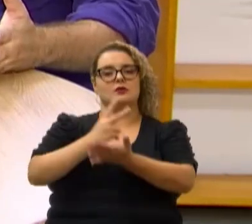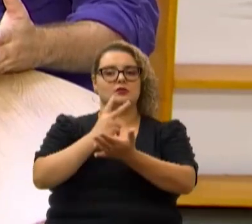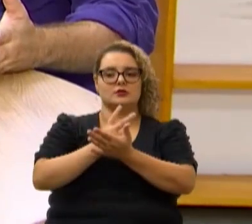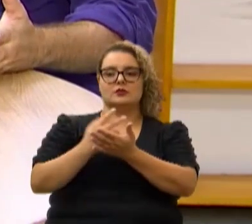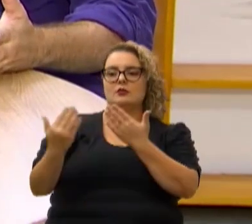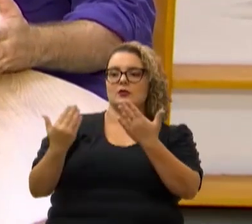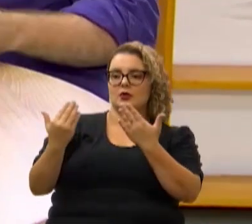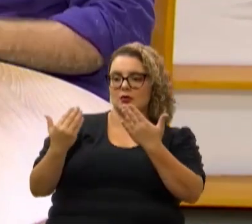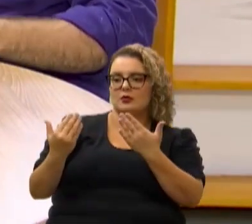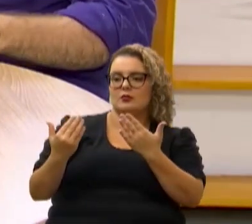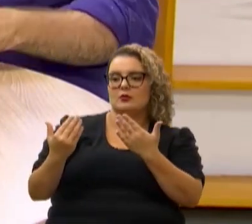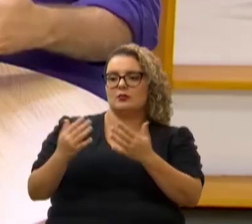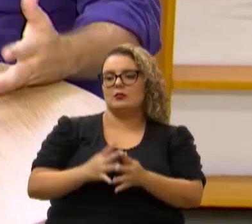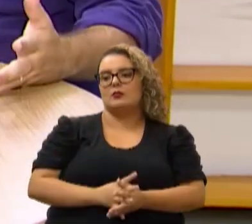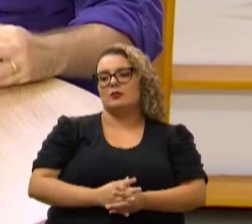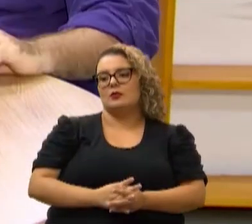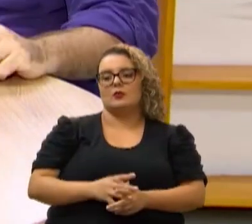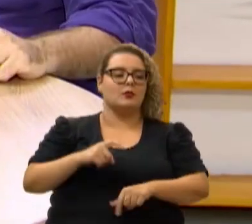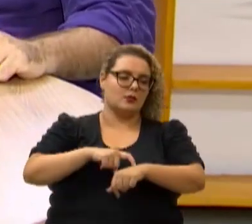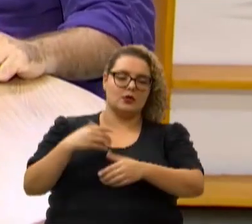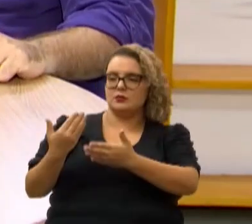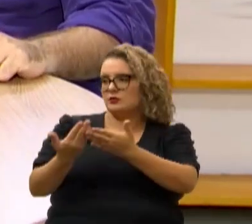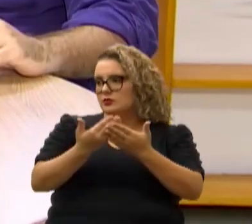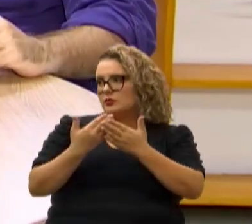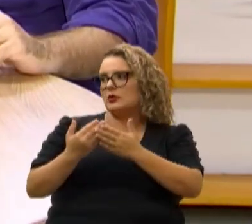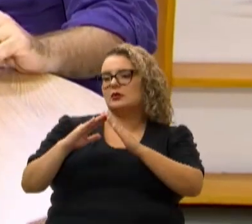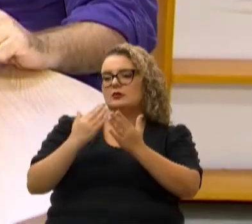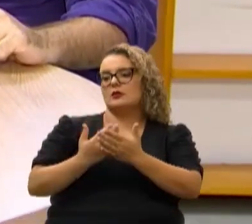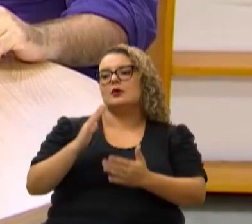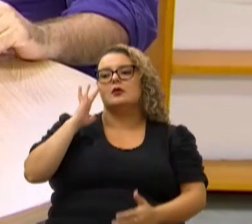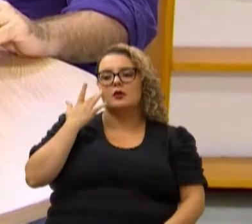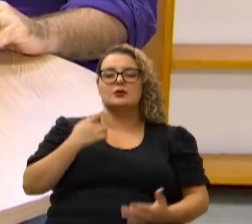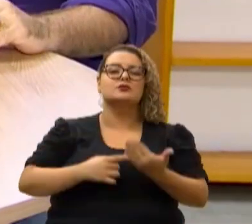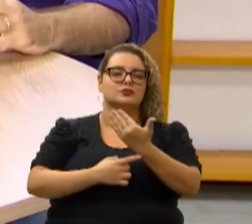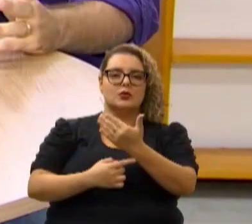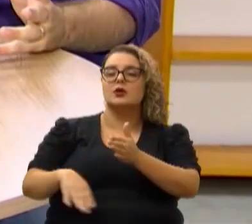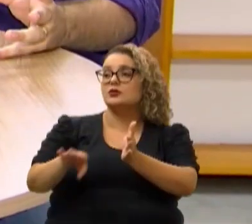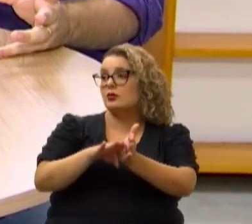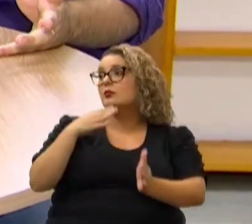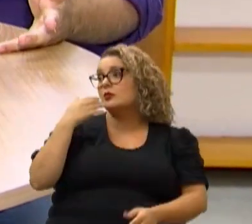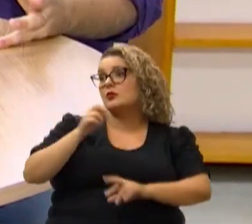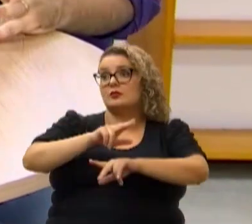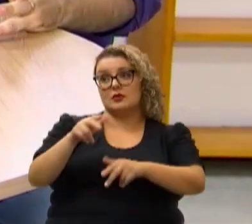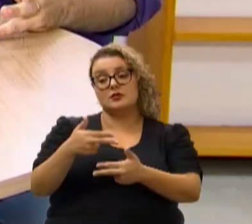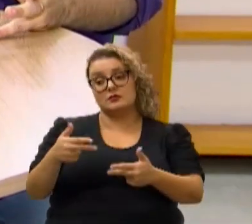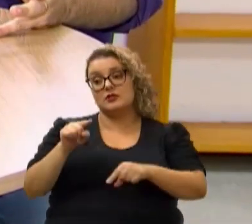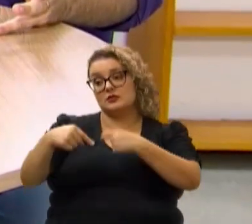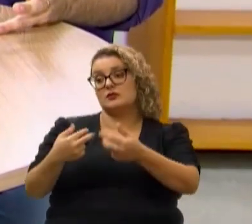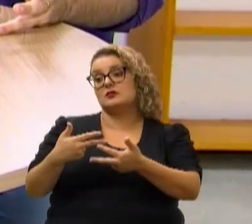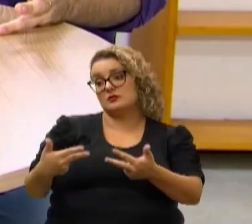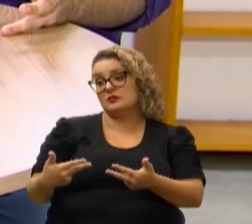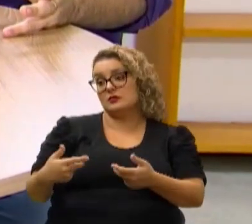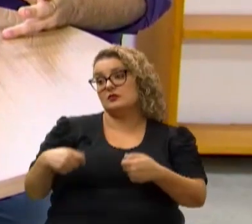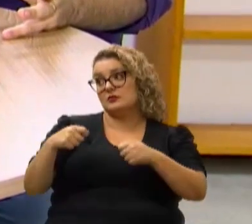um comparativo com a época que eu estudava no colégio e tudo mais. Eu acho que a tecnologia ela veio para melhorar muitas coisas, mas tem outras coisas também que